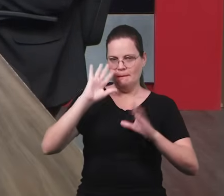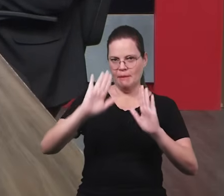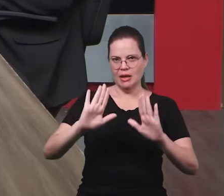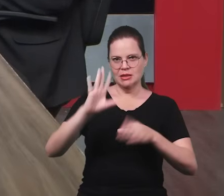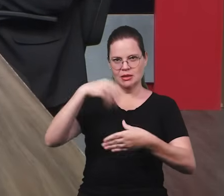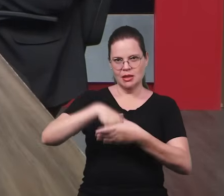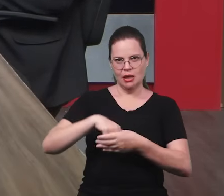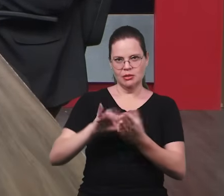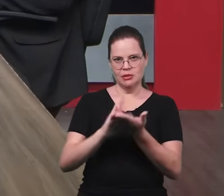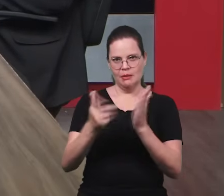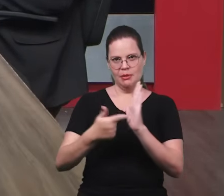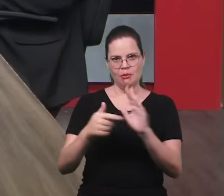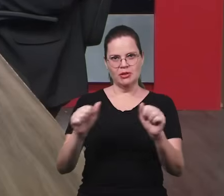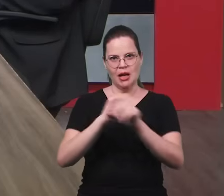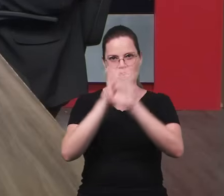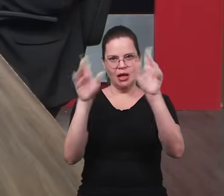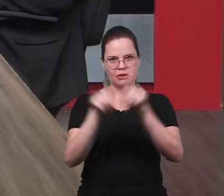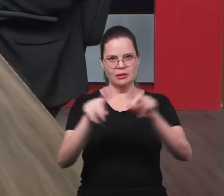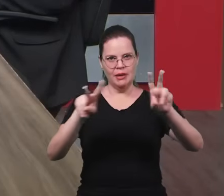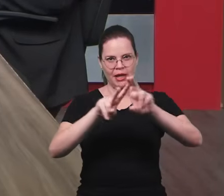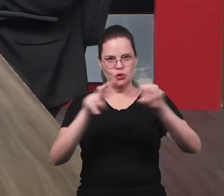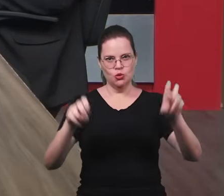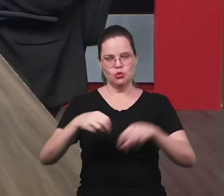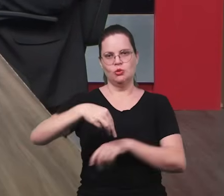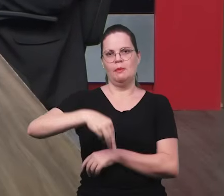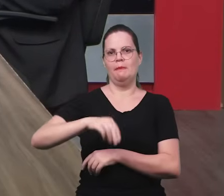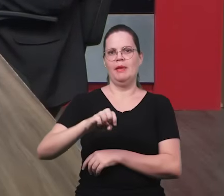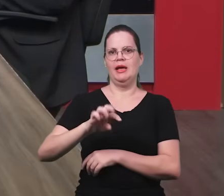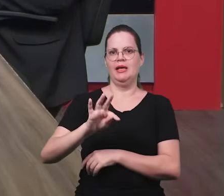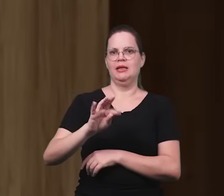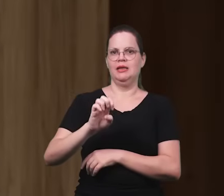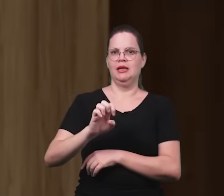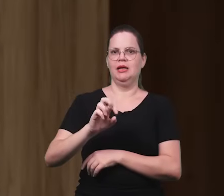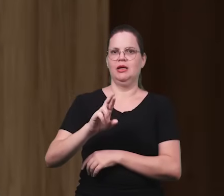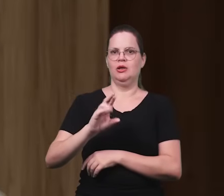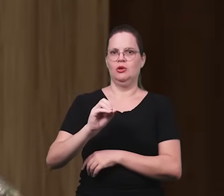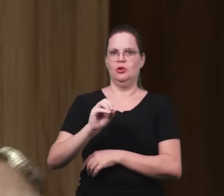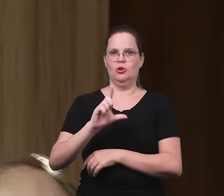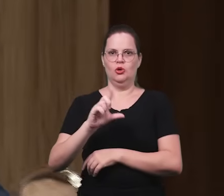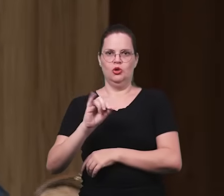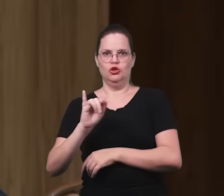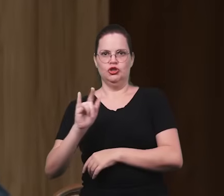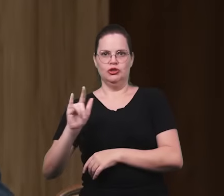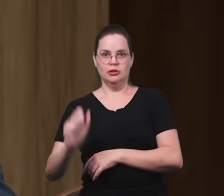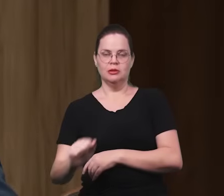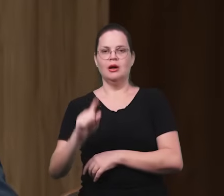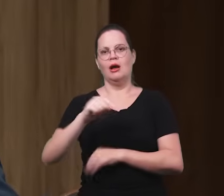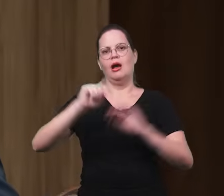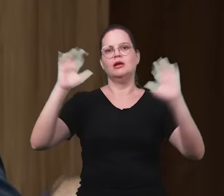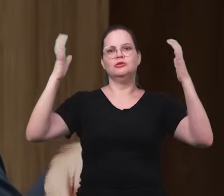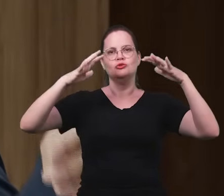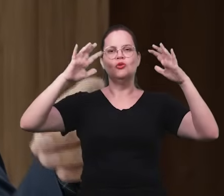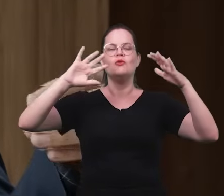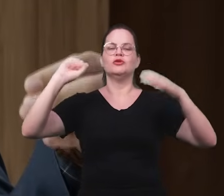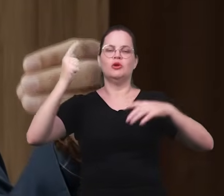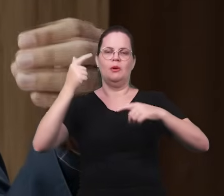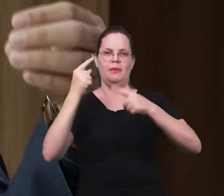é, muito, muito interessante, né? E vendo aqui, primeiro esse versículo, quem deu peso ao vento,